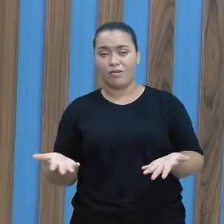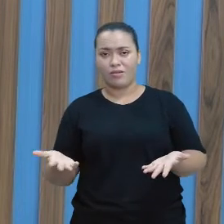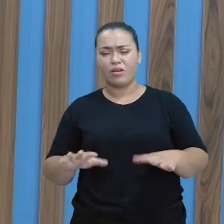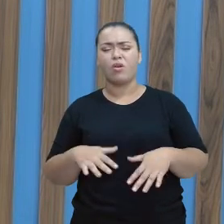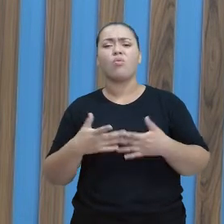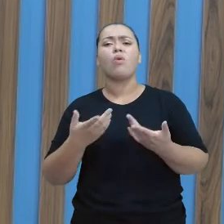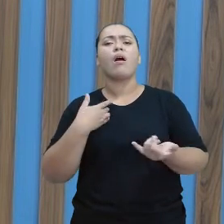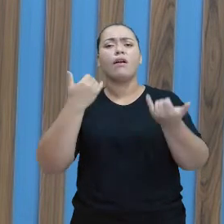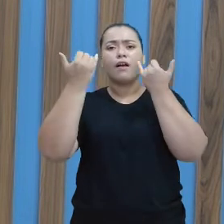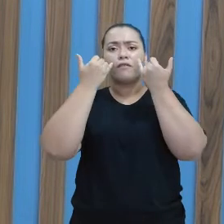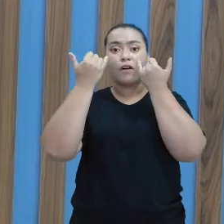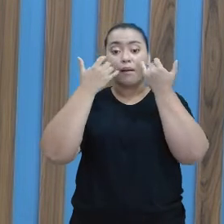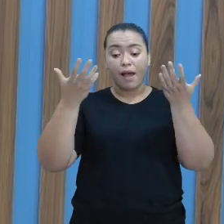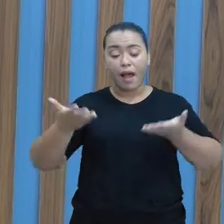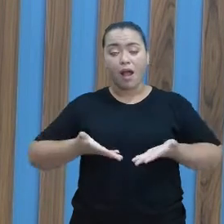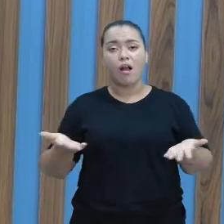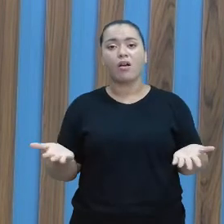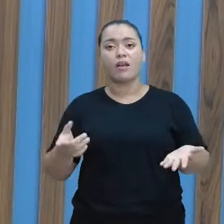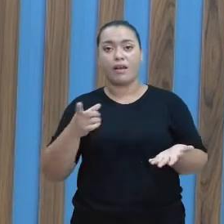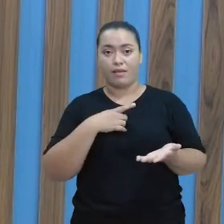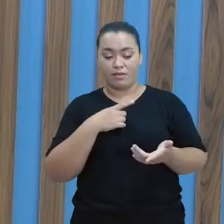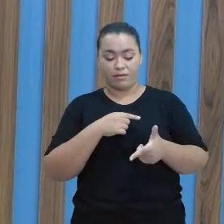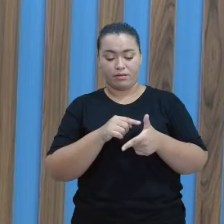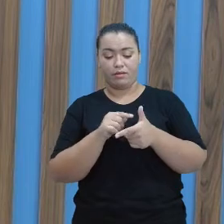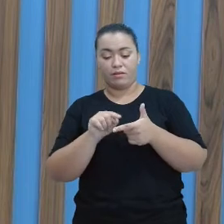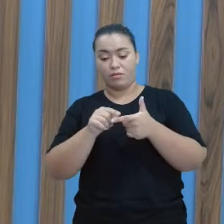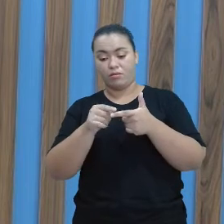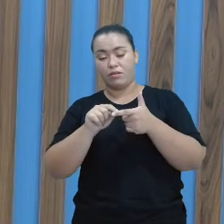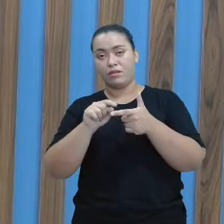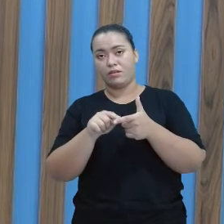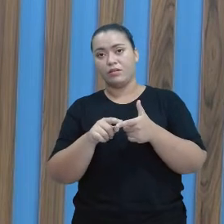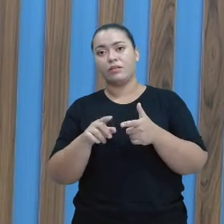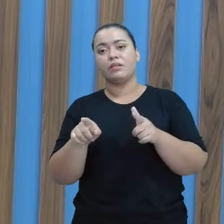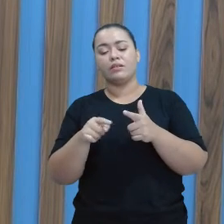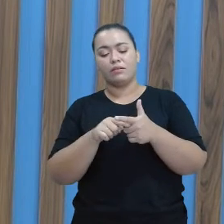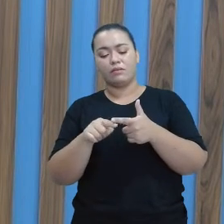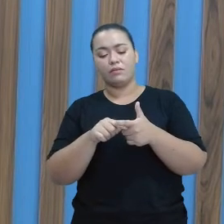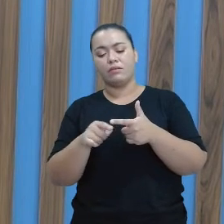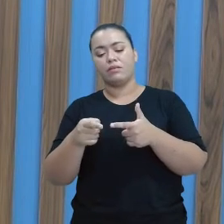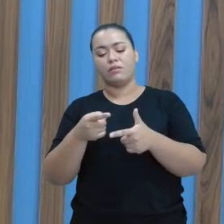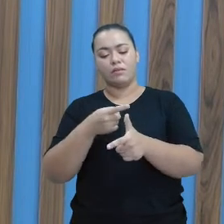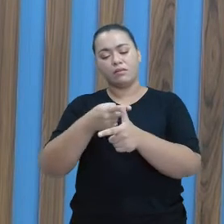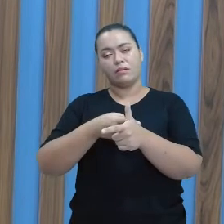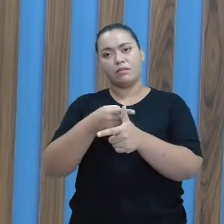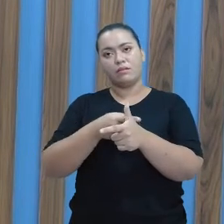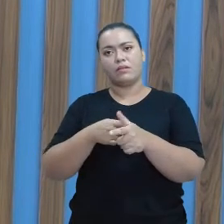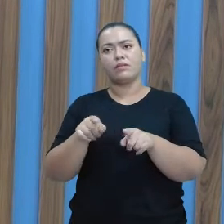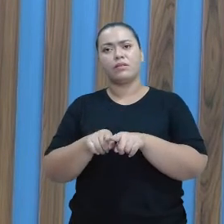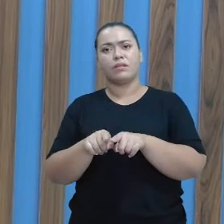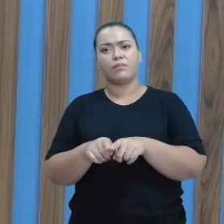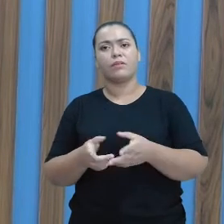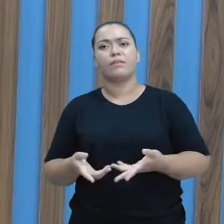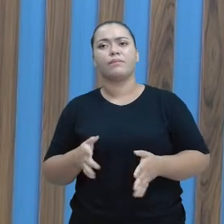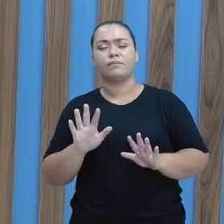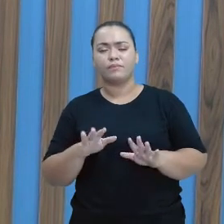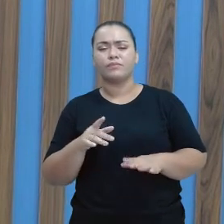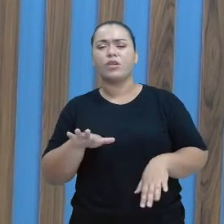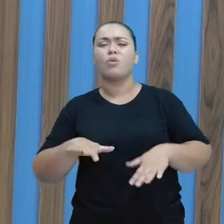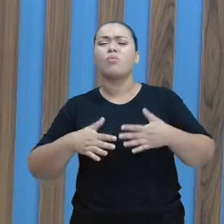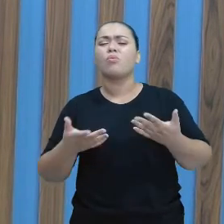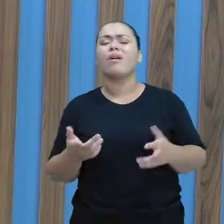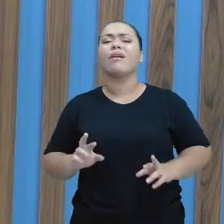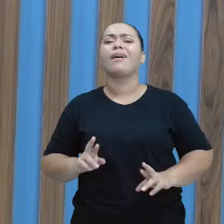quais são as informações que a gente possui? O ângulo, o cateto oposto e o cateto adjacente. Aí a gente vai pensar assim, tá, qual